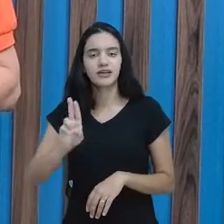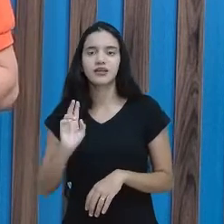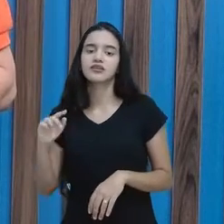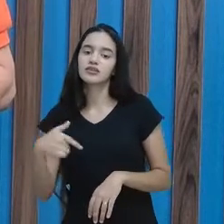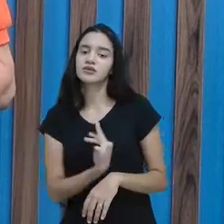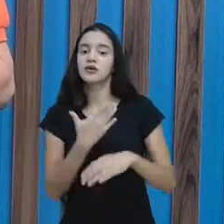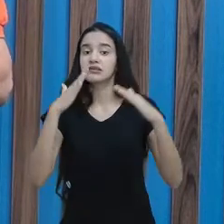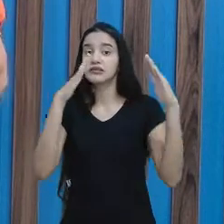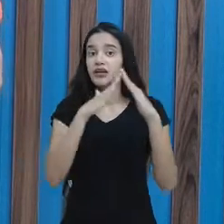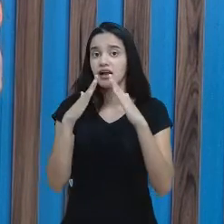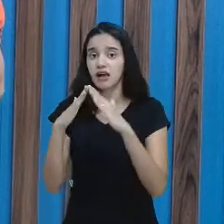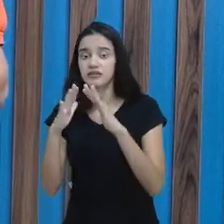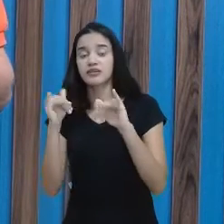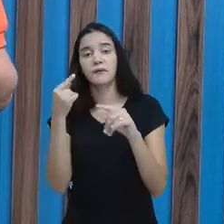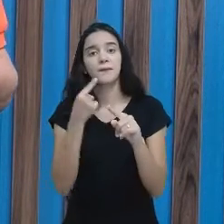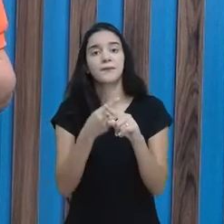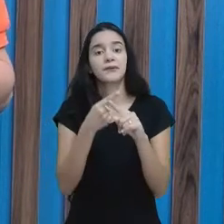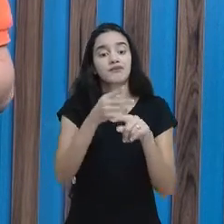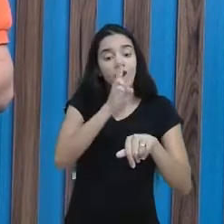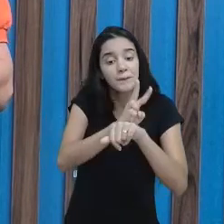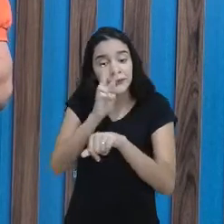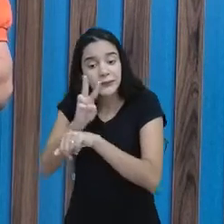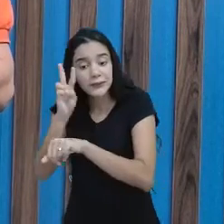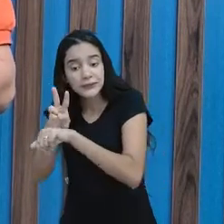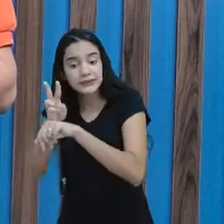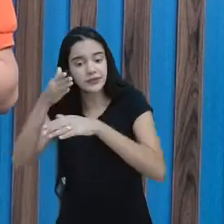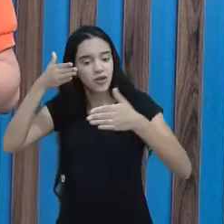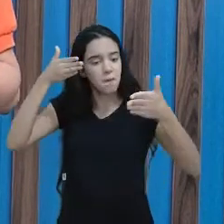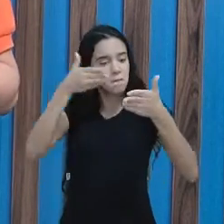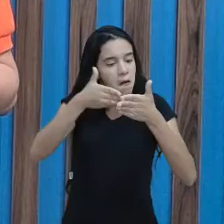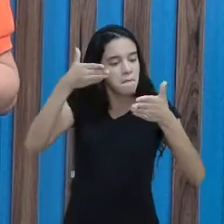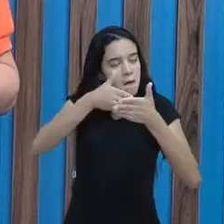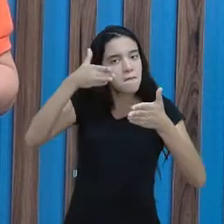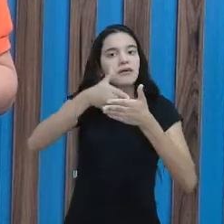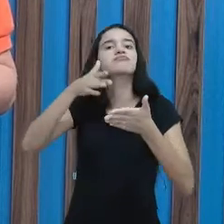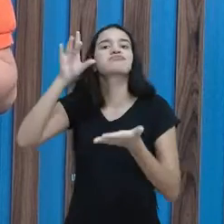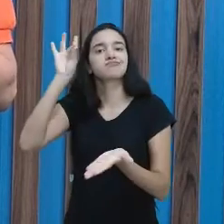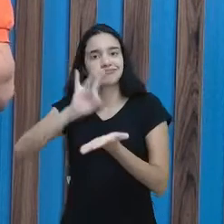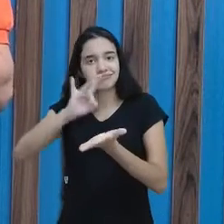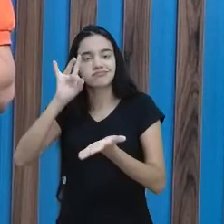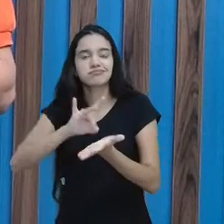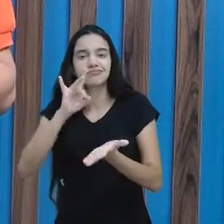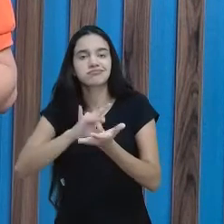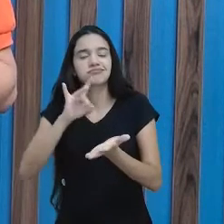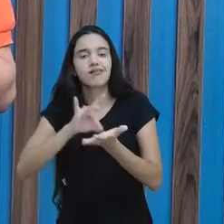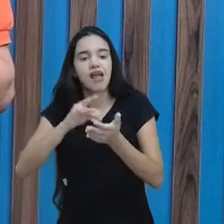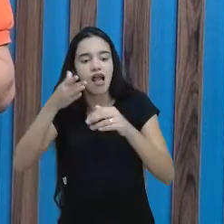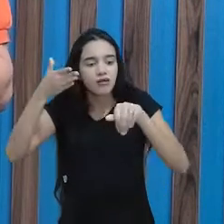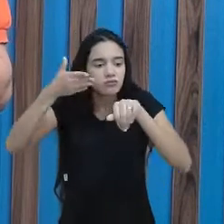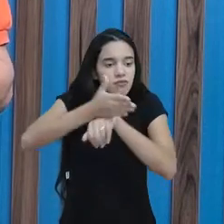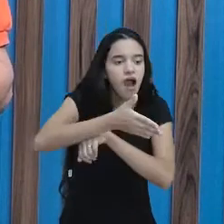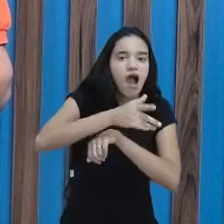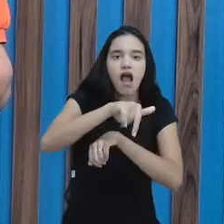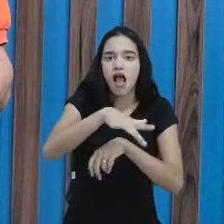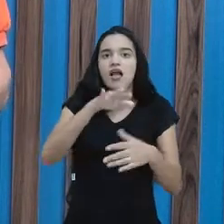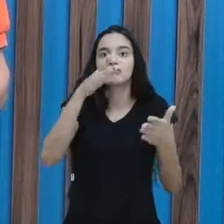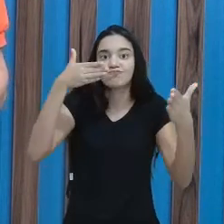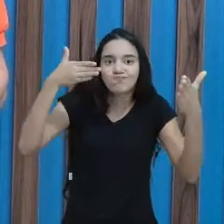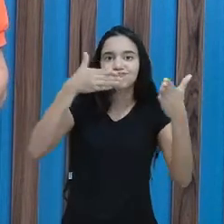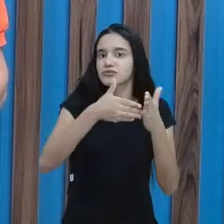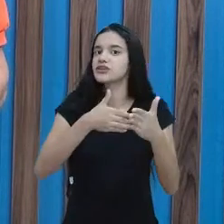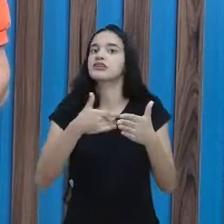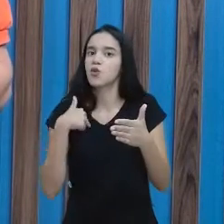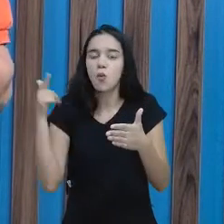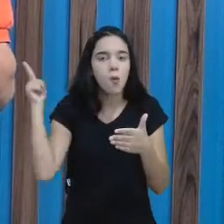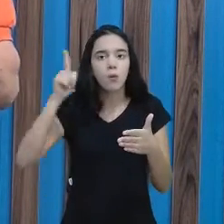nossas residências, porque eles vão isolar, eles vão impedir realmente a passagem da corrente